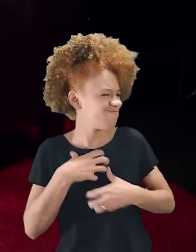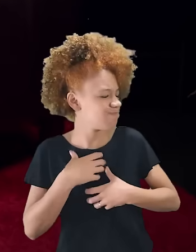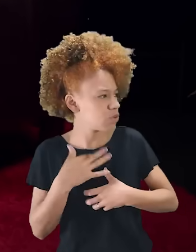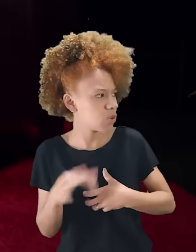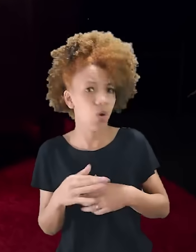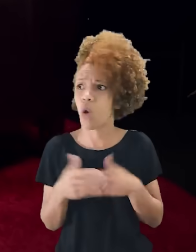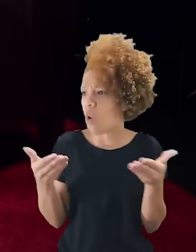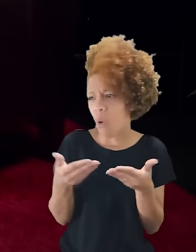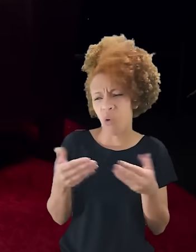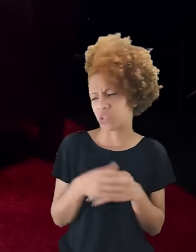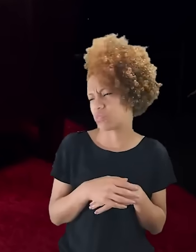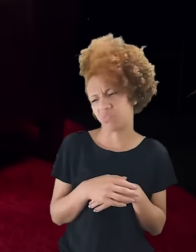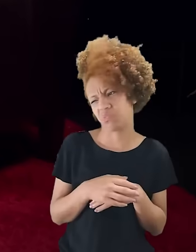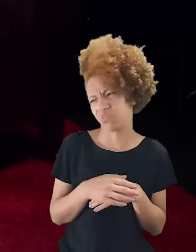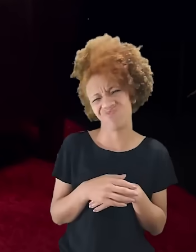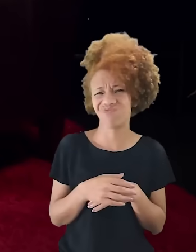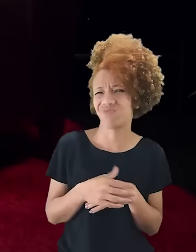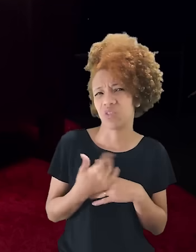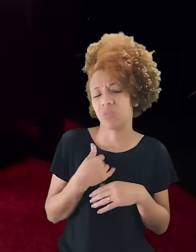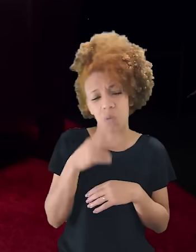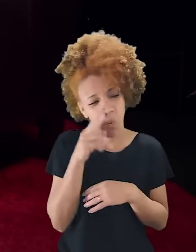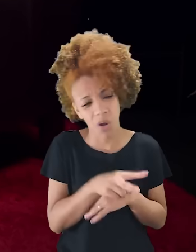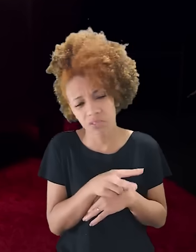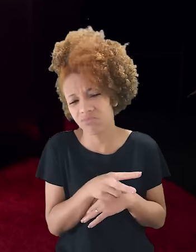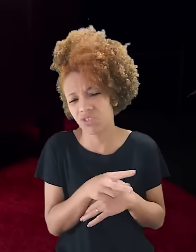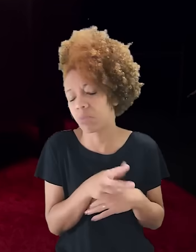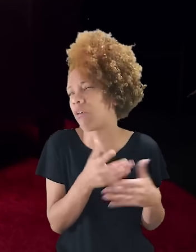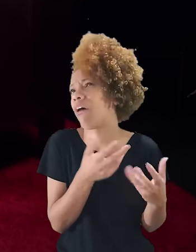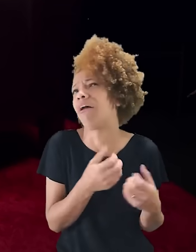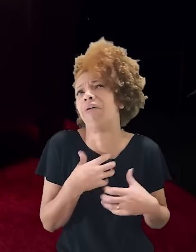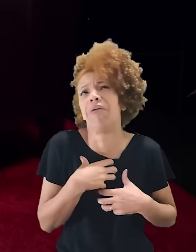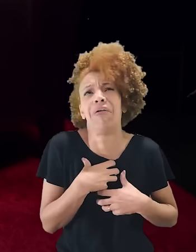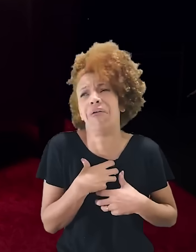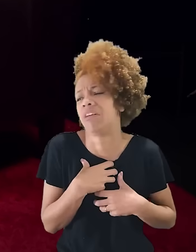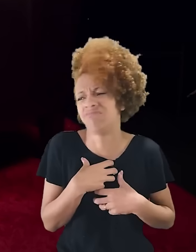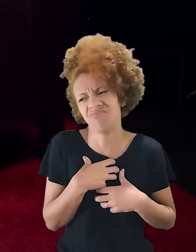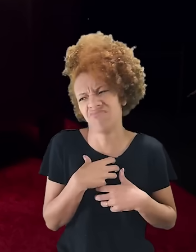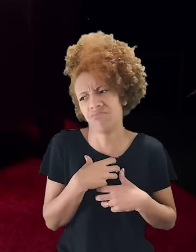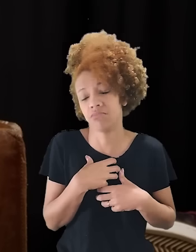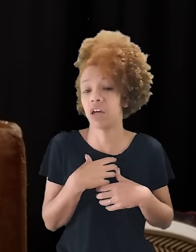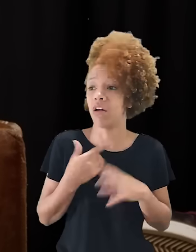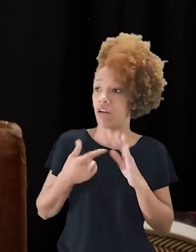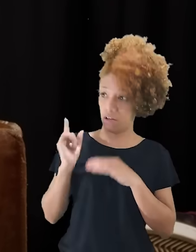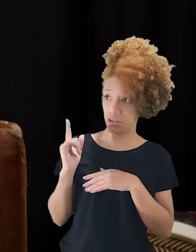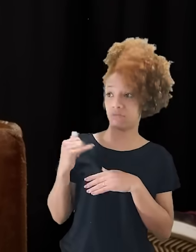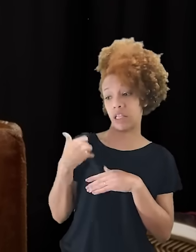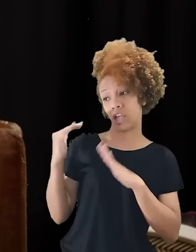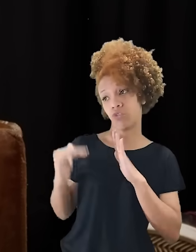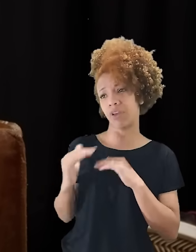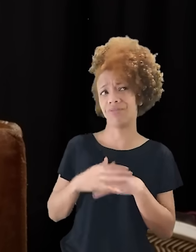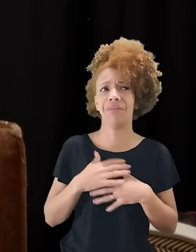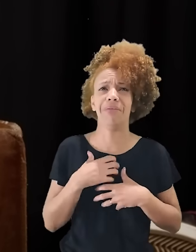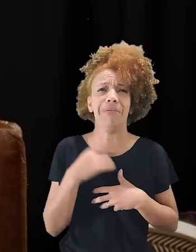afeta hoje em dia não muito então eu não me deixo mais absorver esse tipo de energia entendeu quando eu era mais nova me